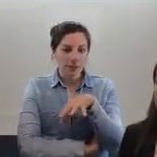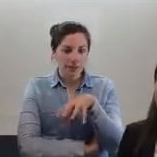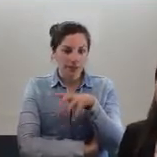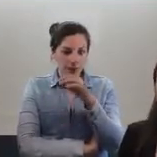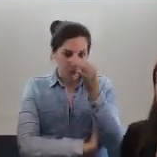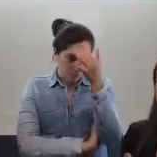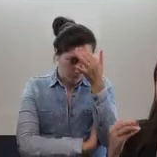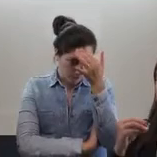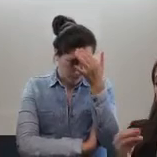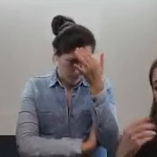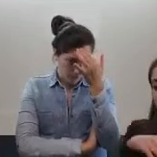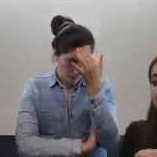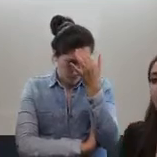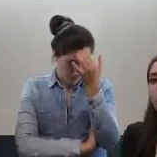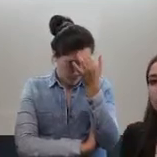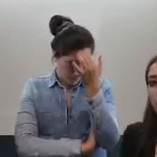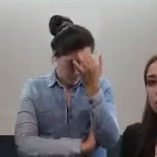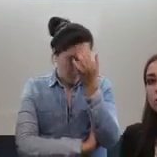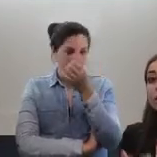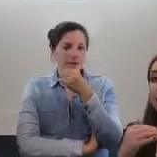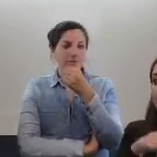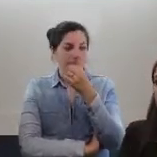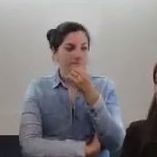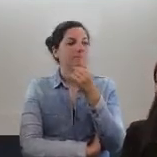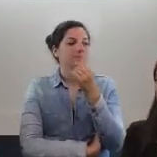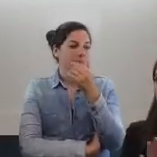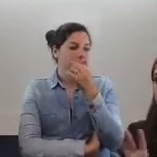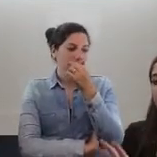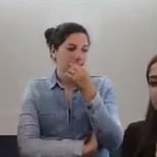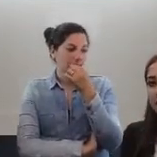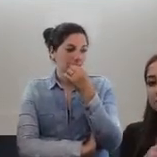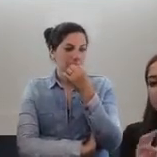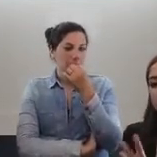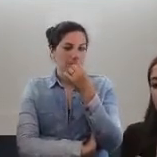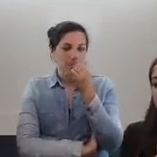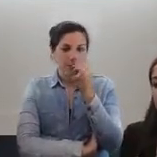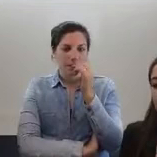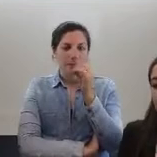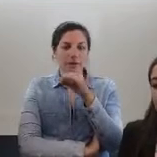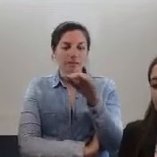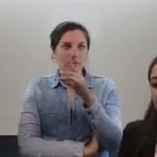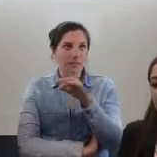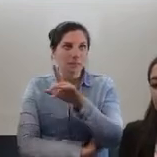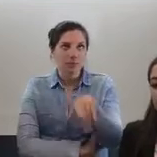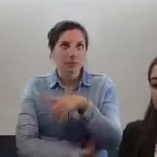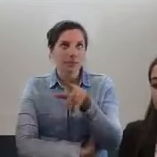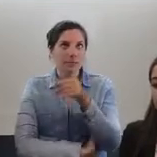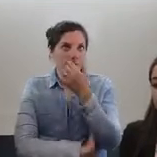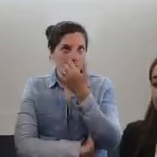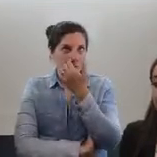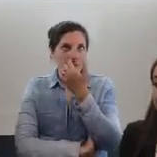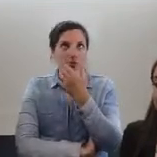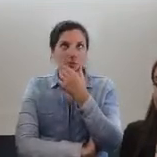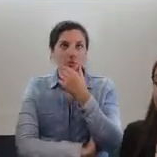busca isolada de artigo... Daí você vai acessar o periódico e dentro do periódico você vai ter acesso aos artigos. Tá, não tem essa